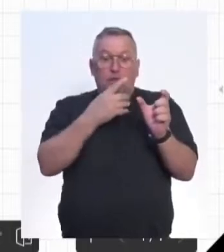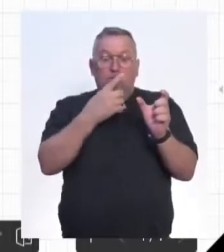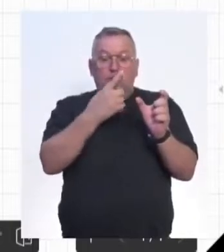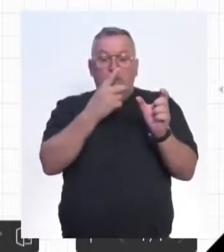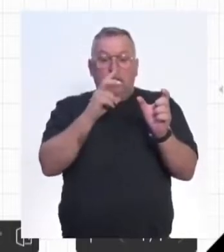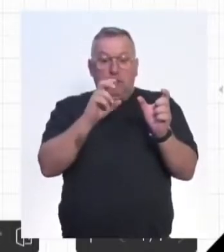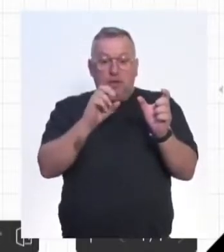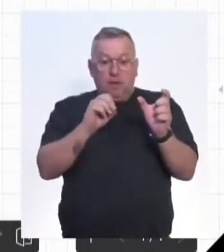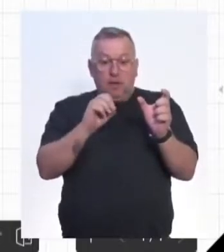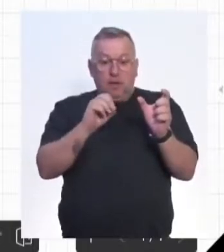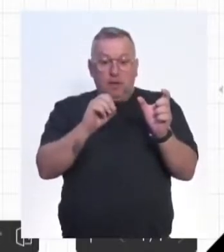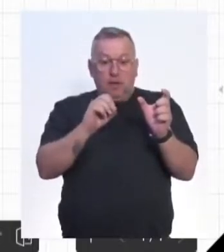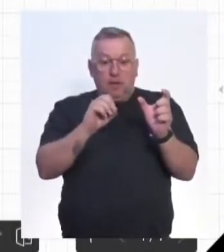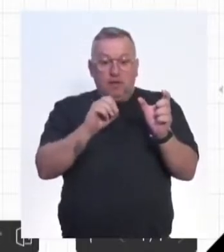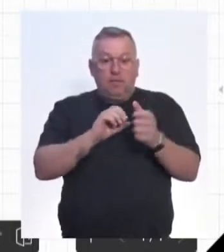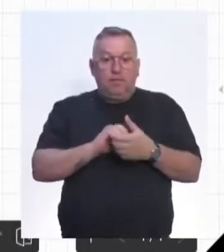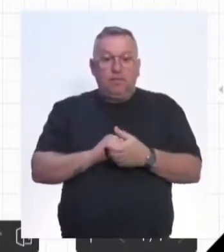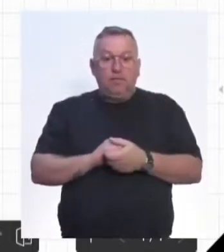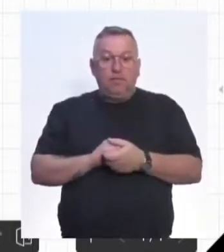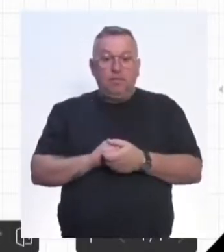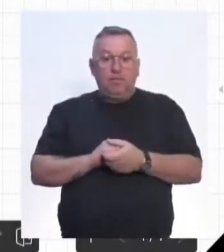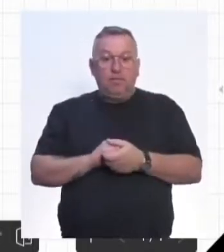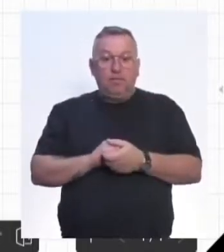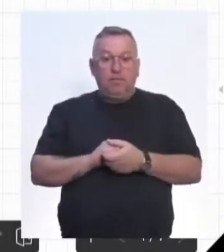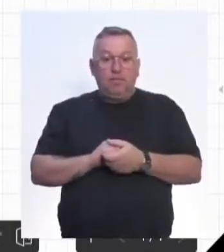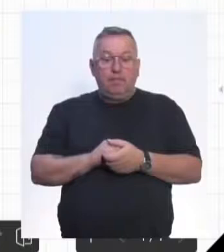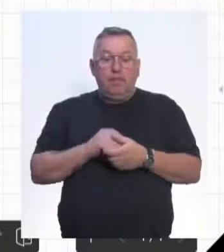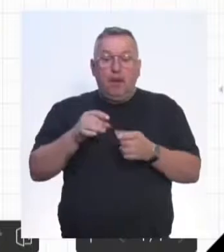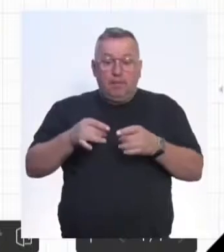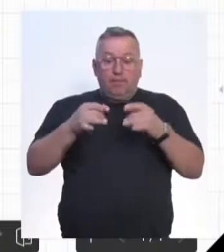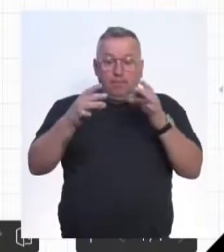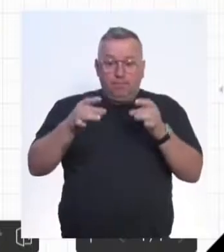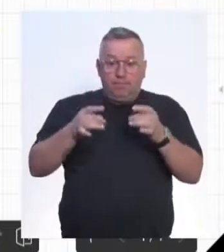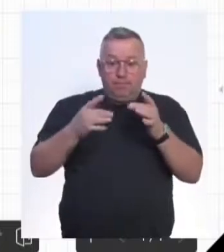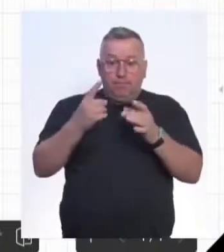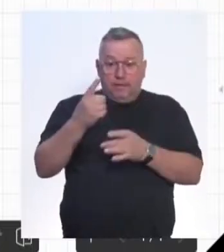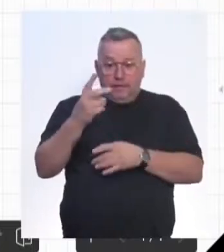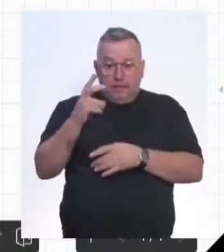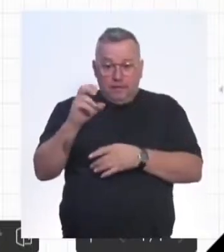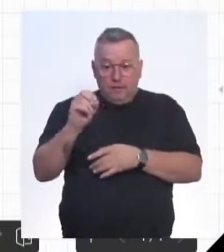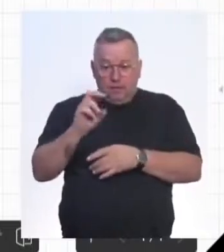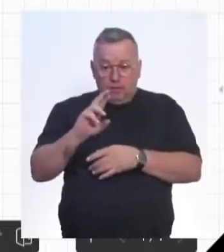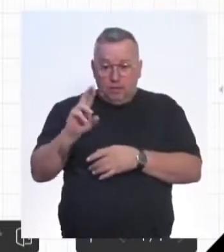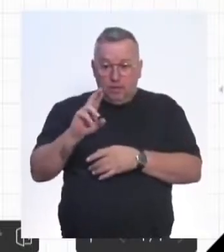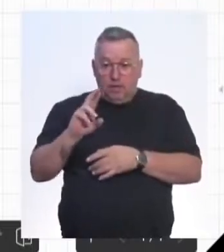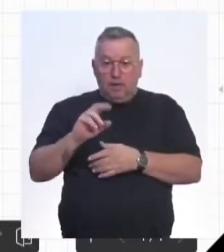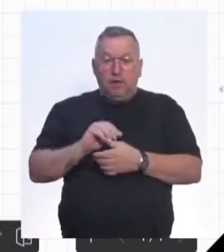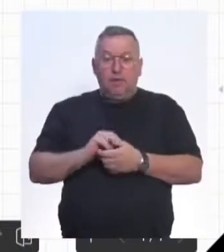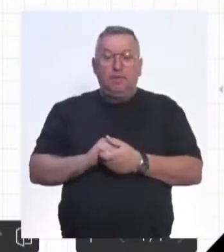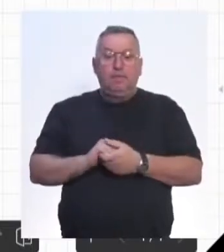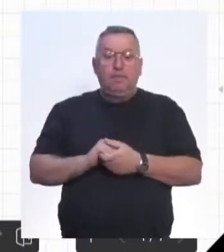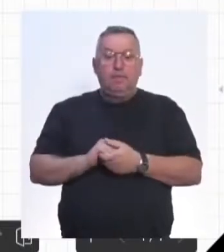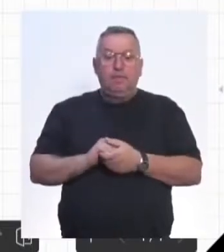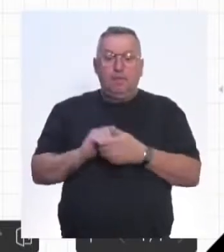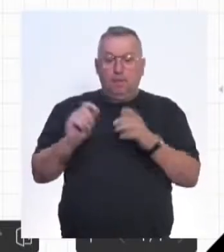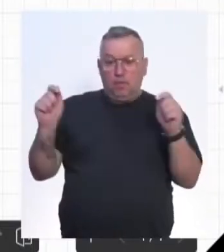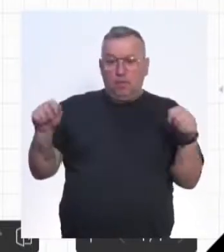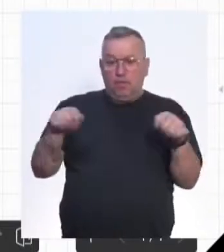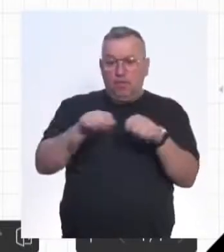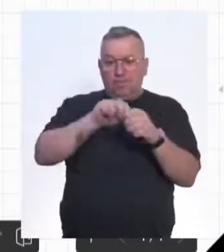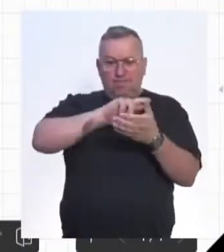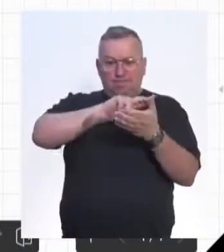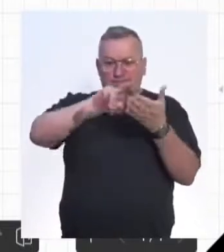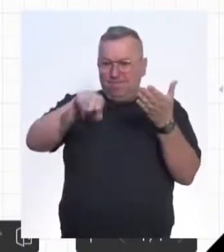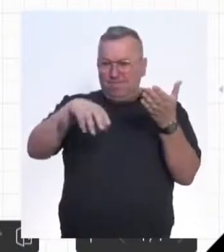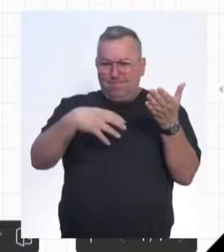multiplica 150. Então, quanto que ele gastou só na decoração? 150. Então, eu posso fazer de N